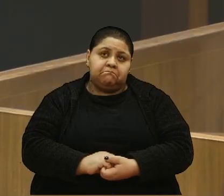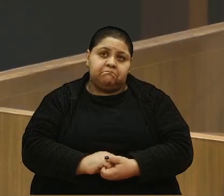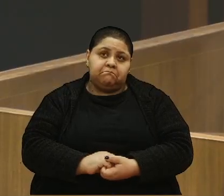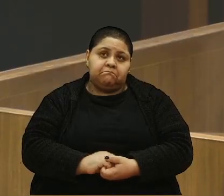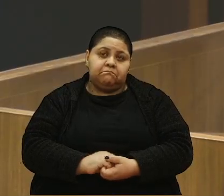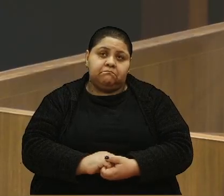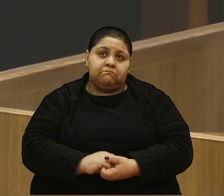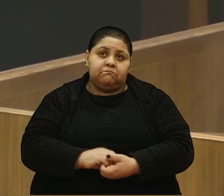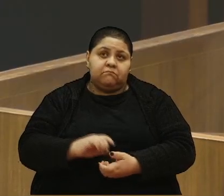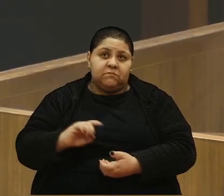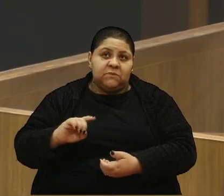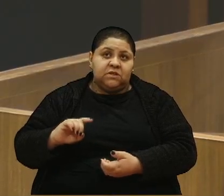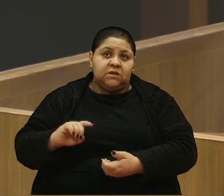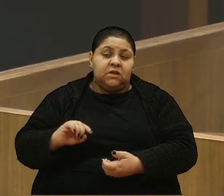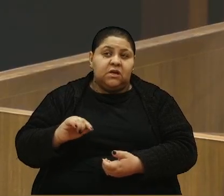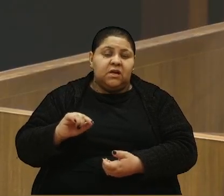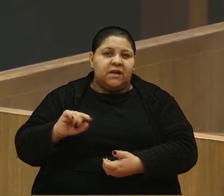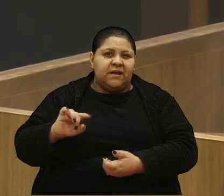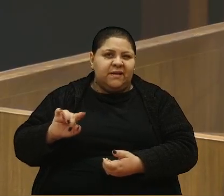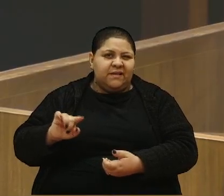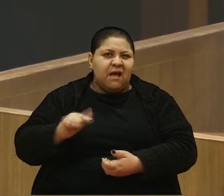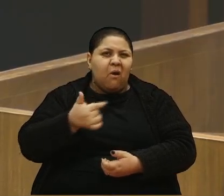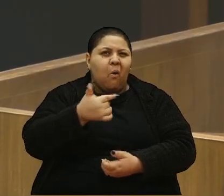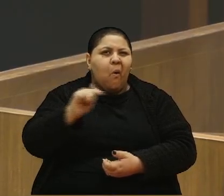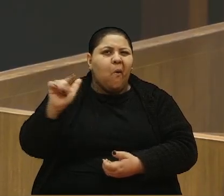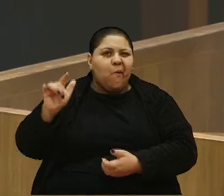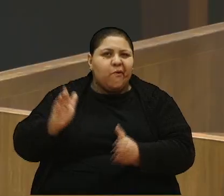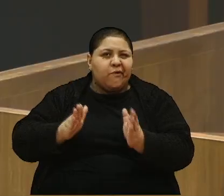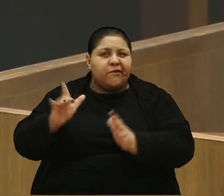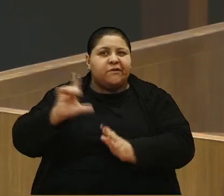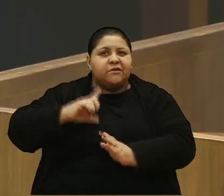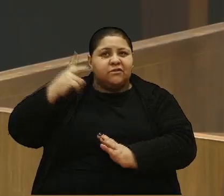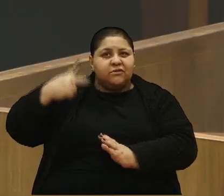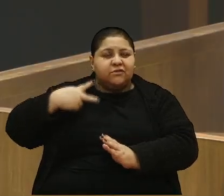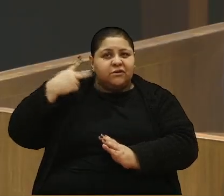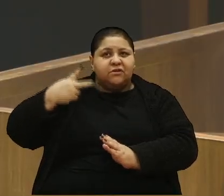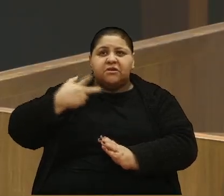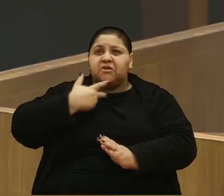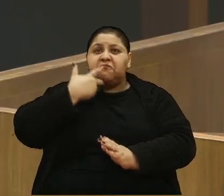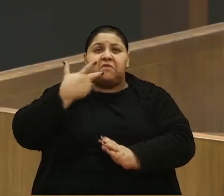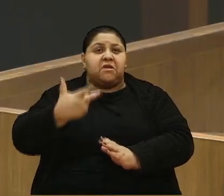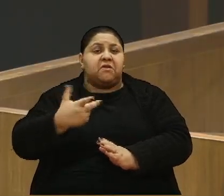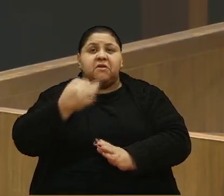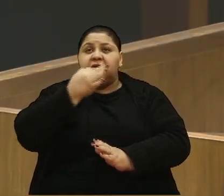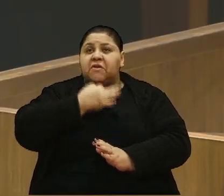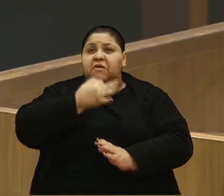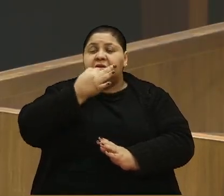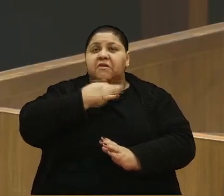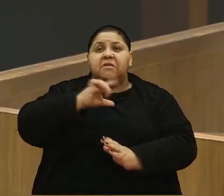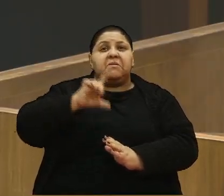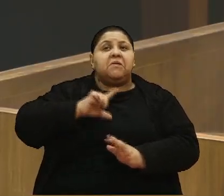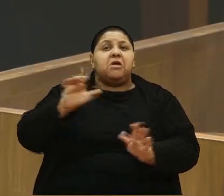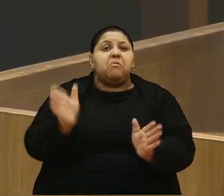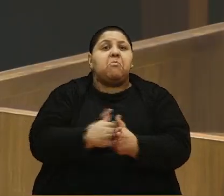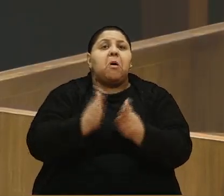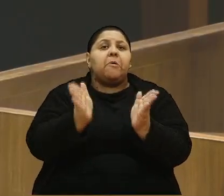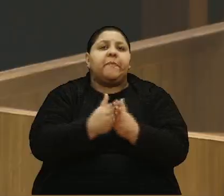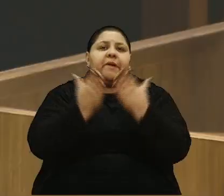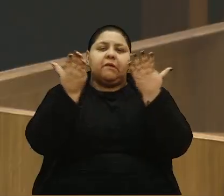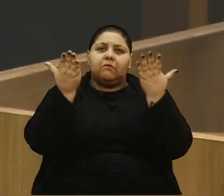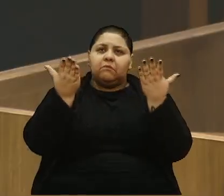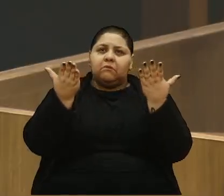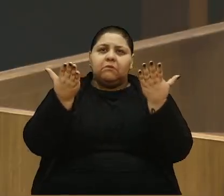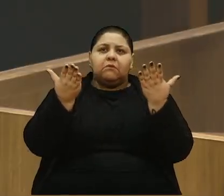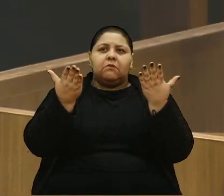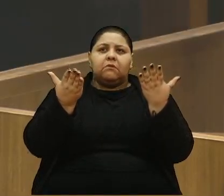E na outra legislatura nós tivemos um vereador aqui que questionou, não, Caxias não tem pobre. Aí eu